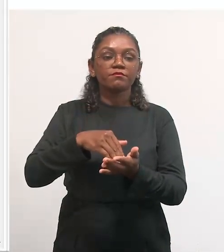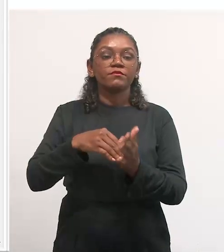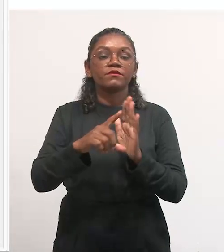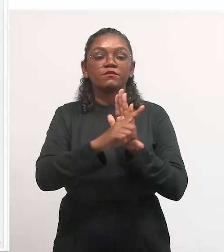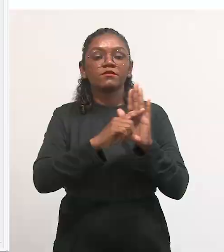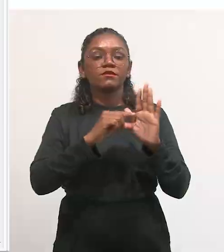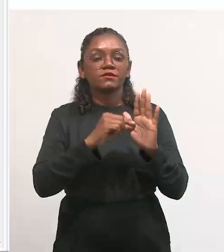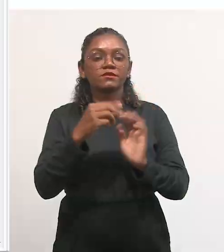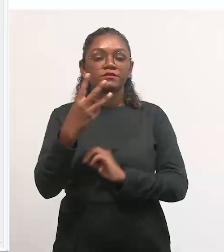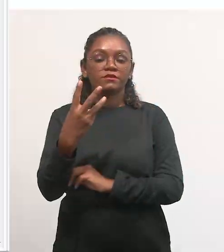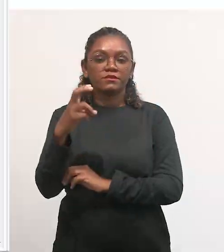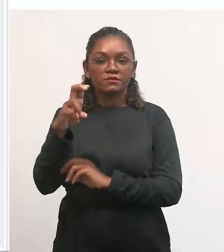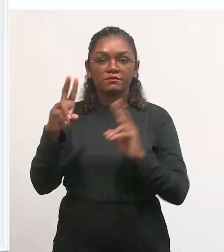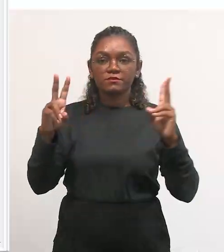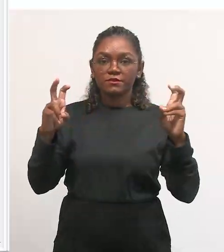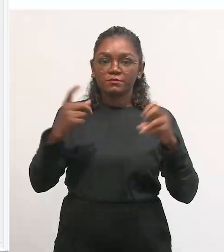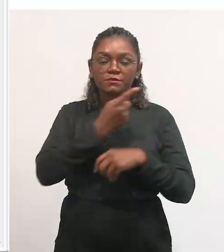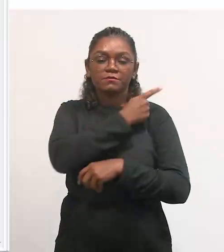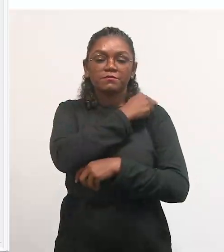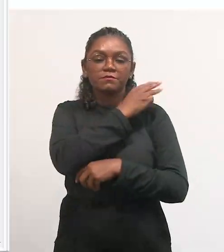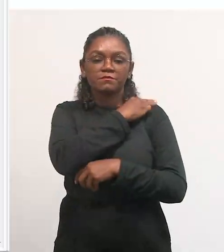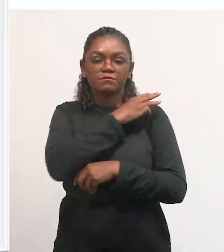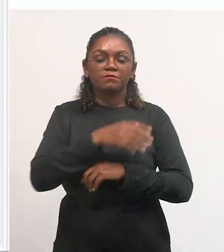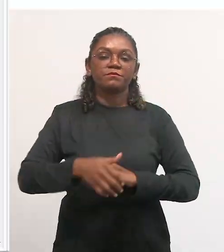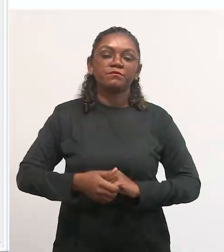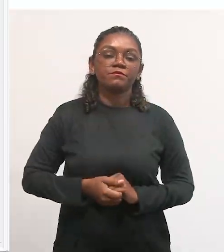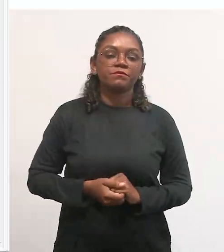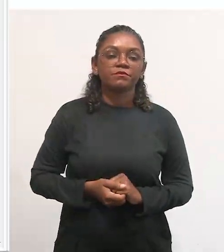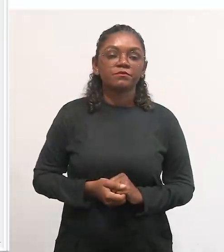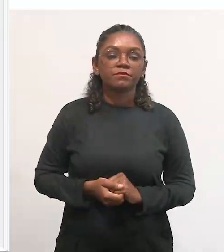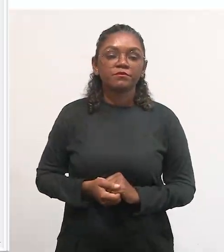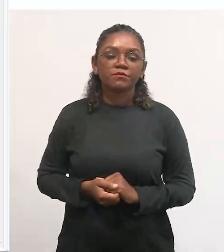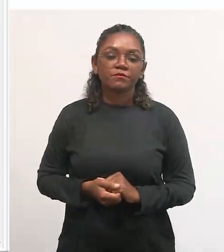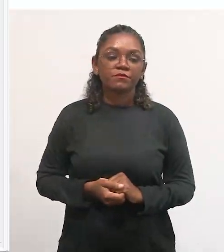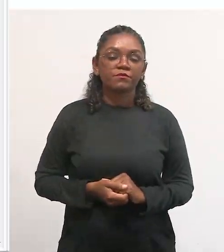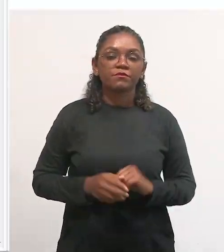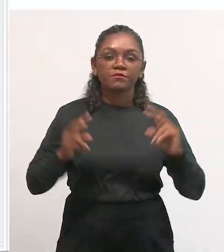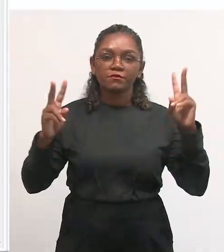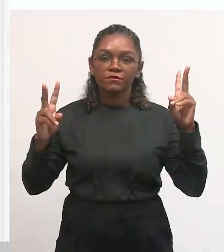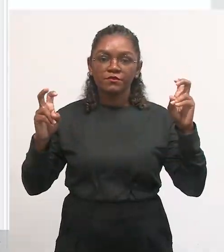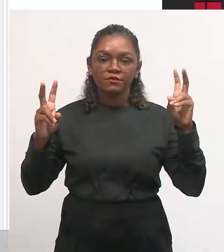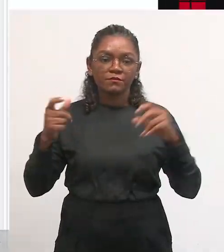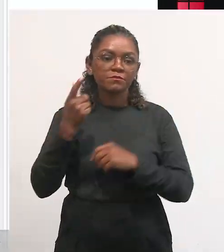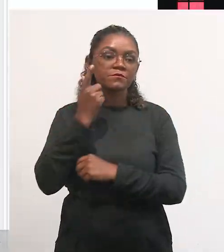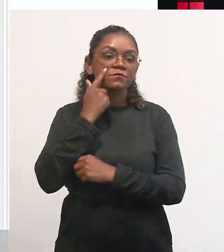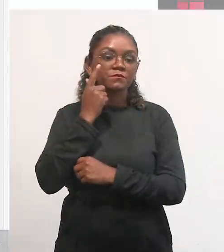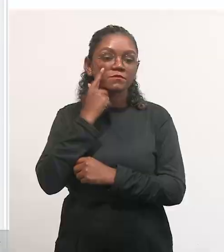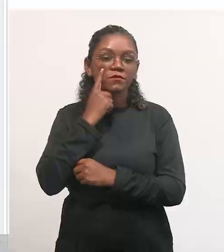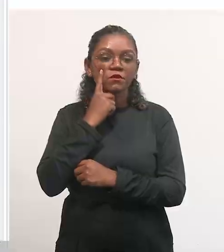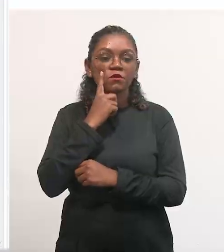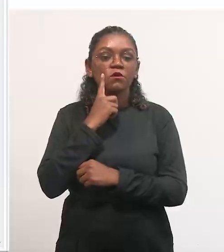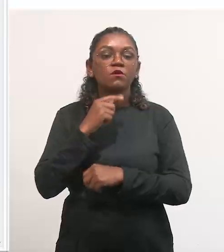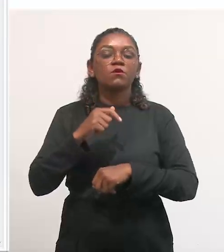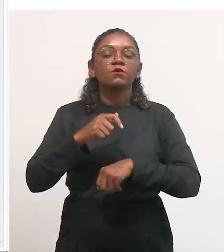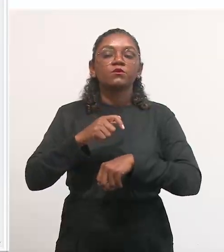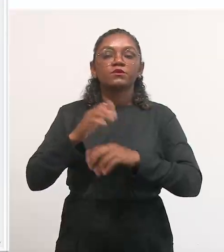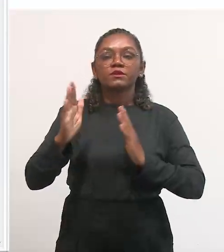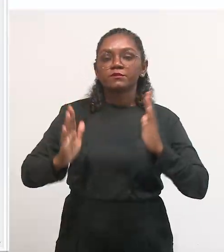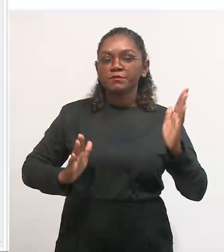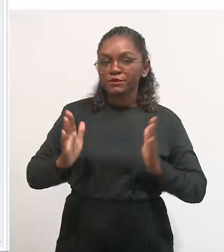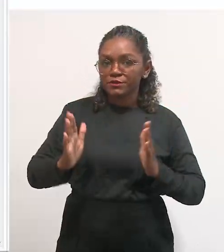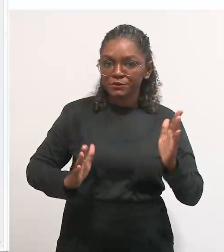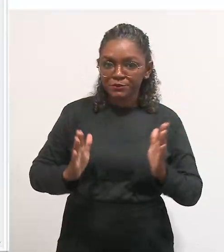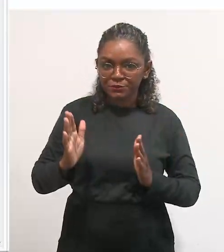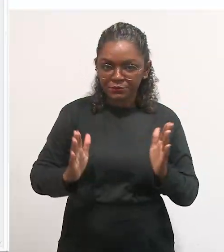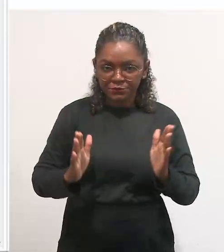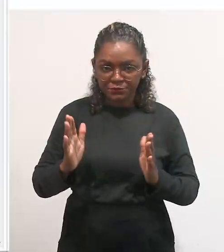vai tratar aqui no caput qual que é a duração, então o currículo deve se organizar dentro desses 3 anos,